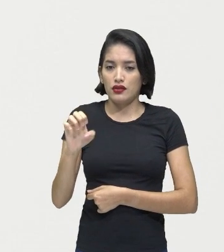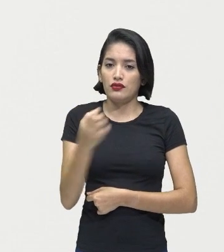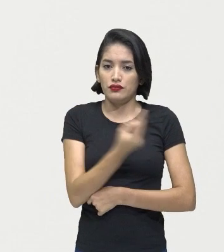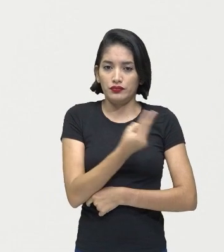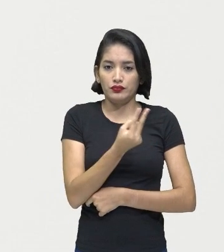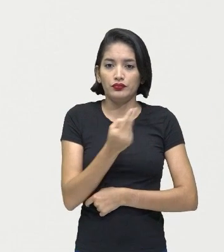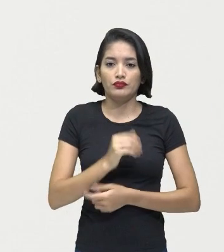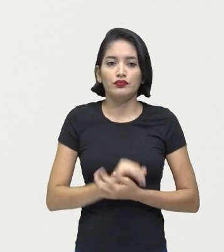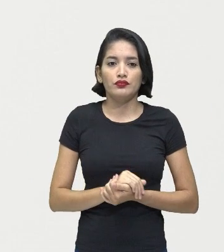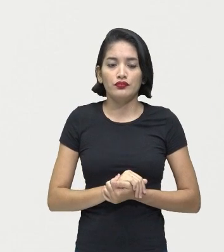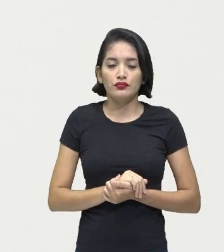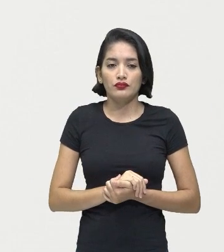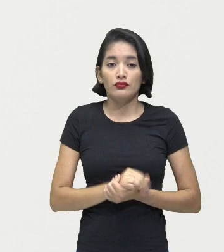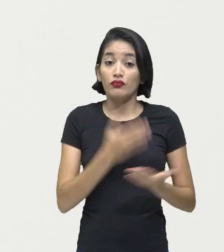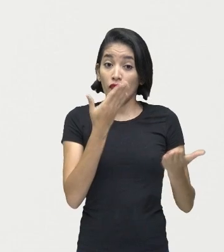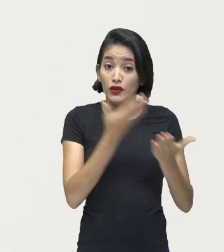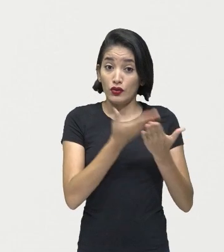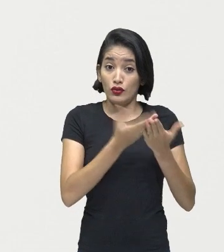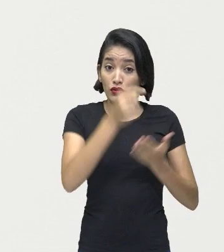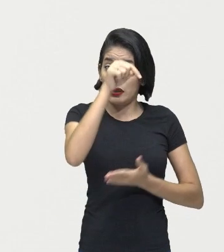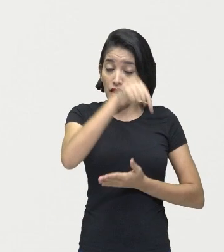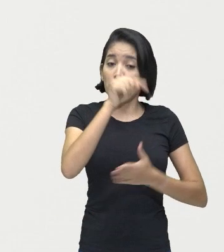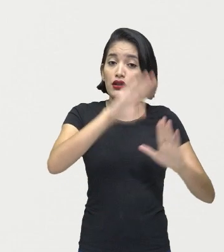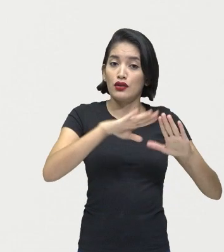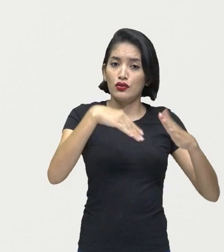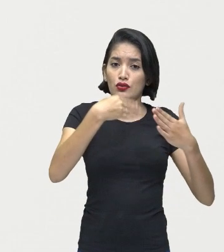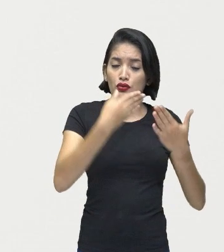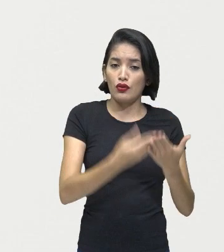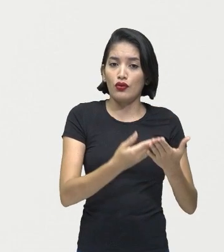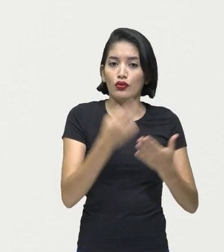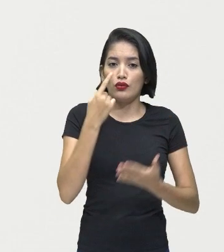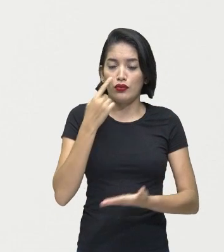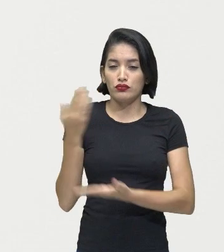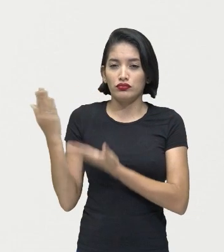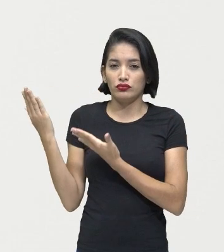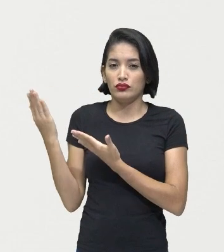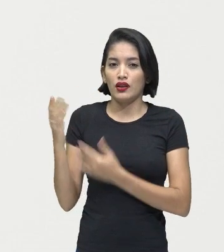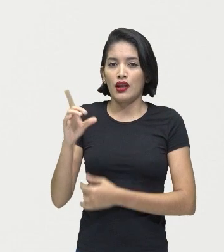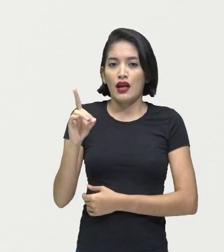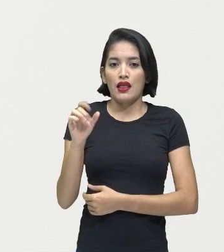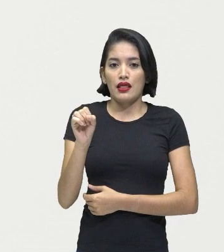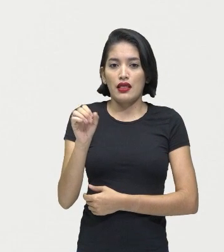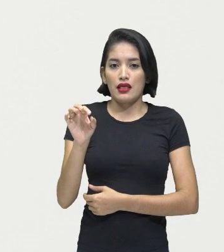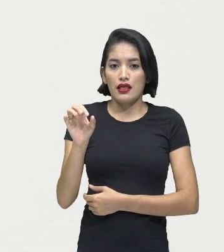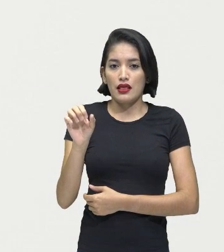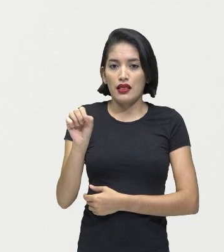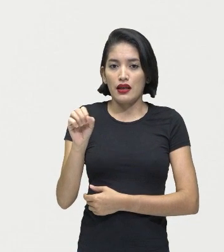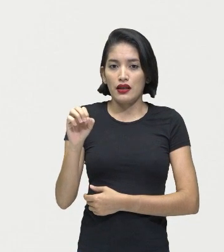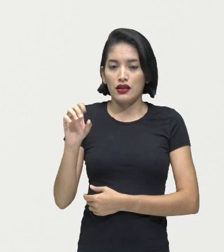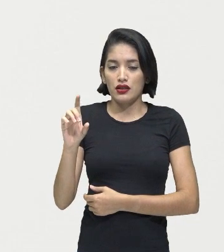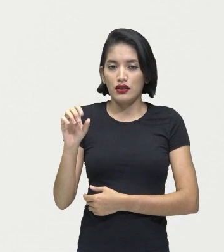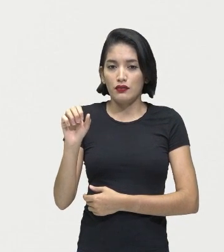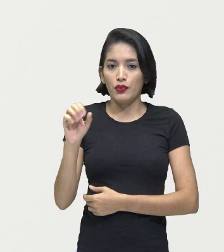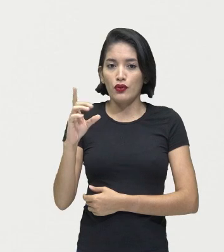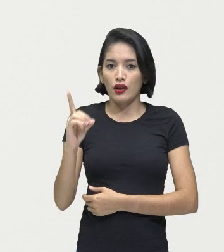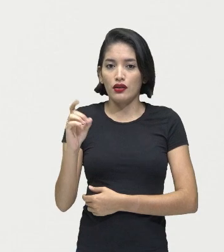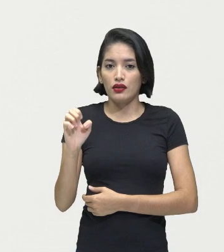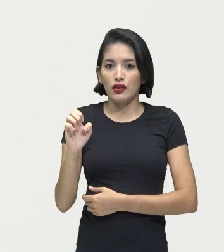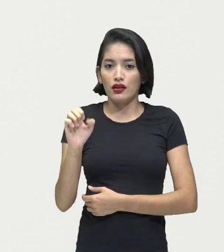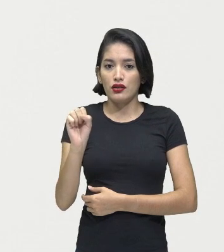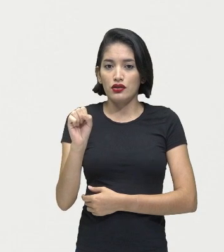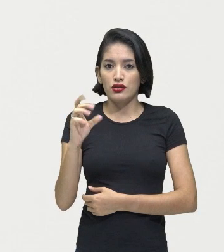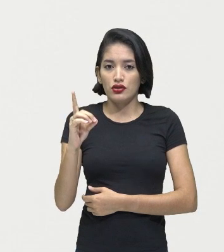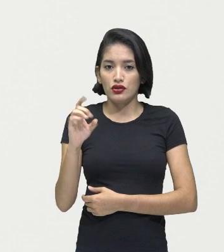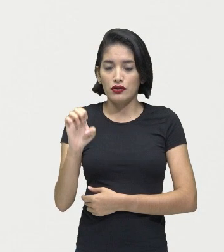Estudo nesta escola desde o ano passado.